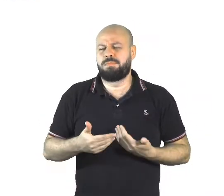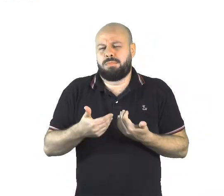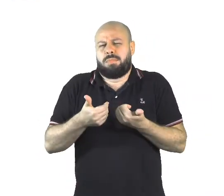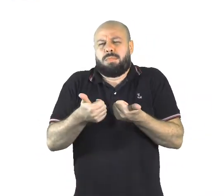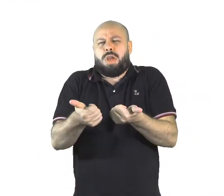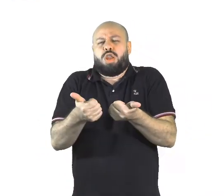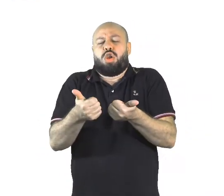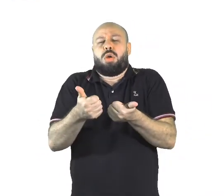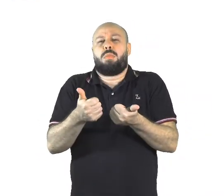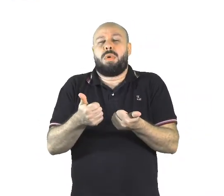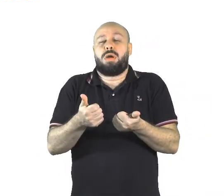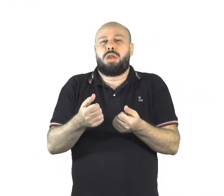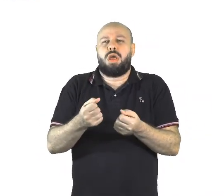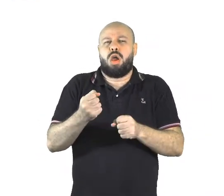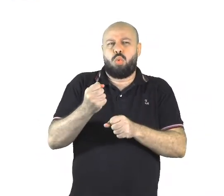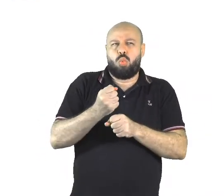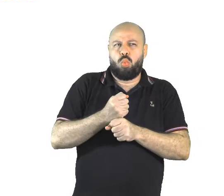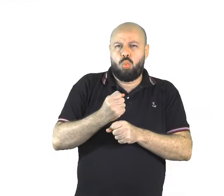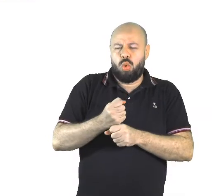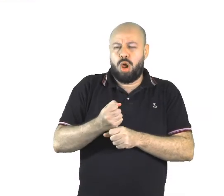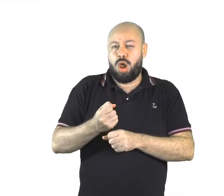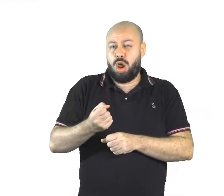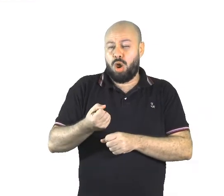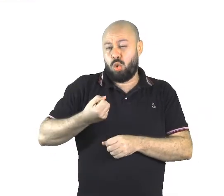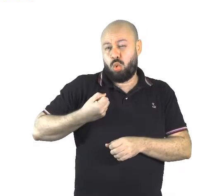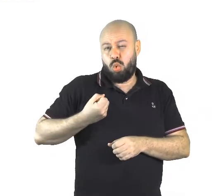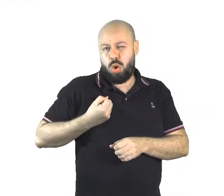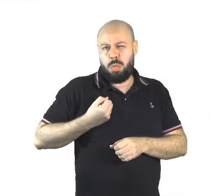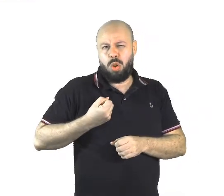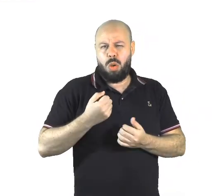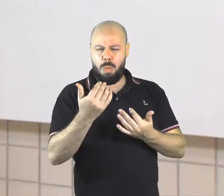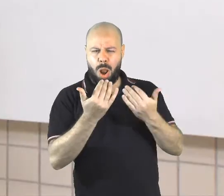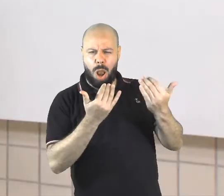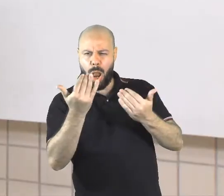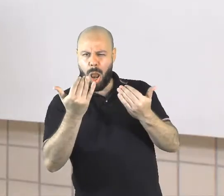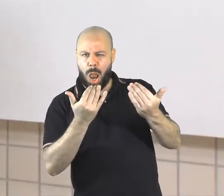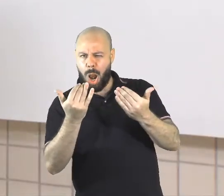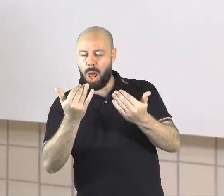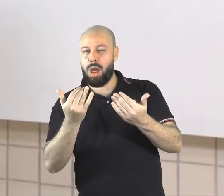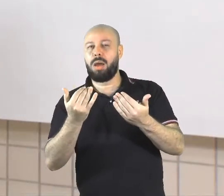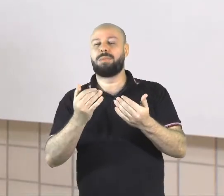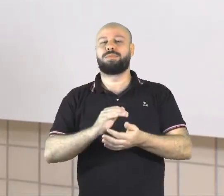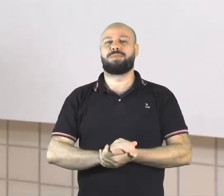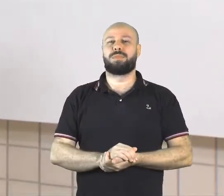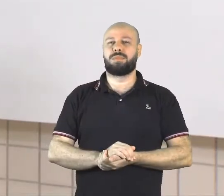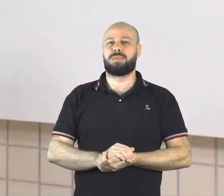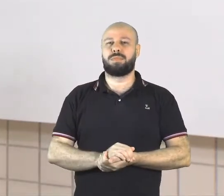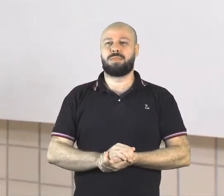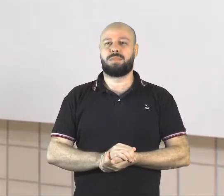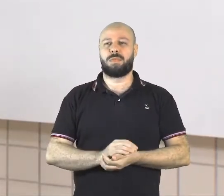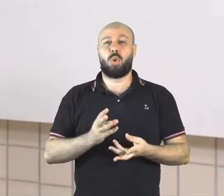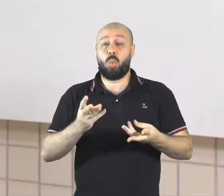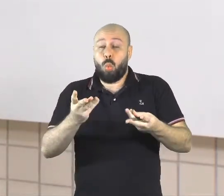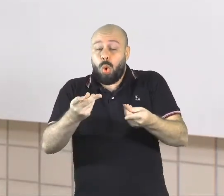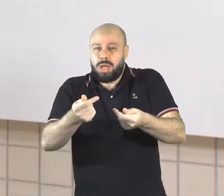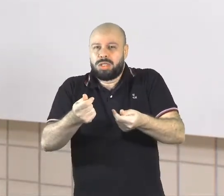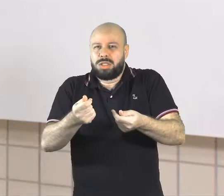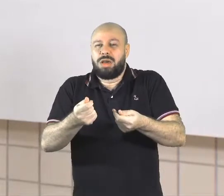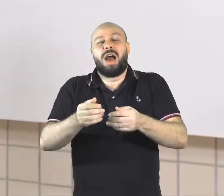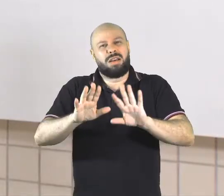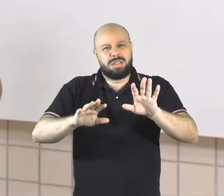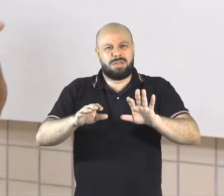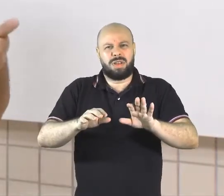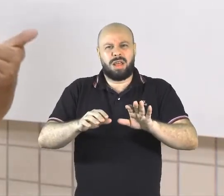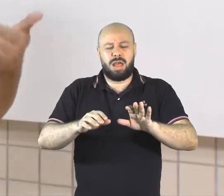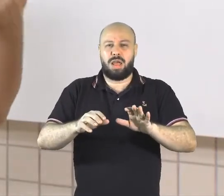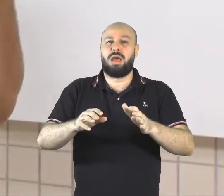dados quantitativos e comparativos. Você está habituado a lidar com gráficos e tabelas nas aulas